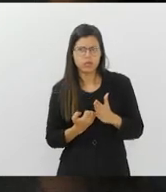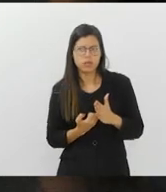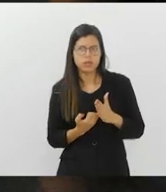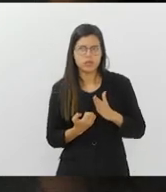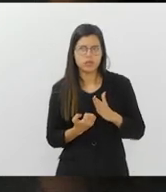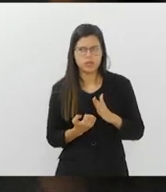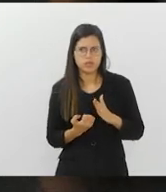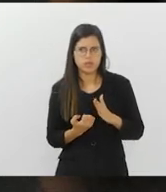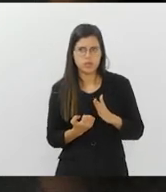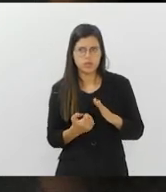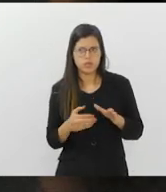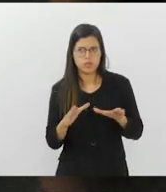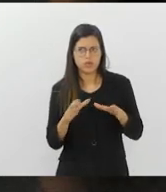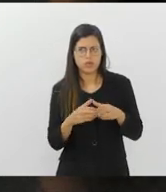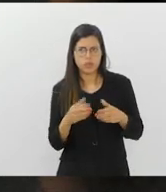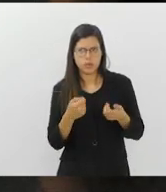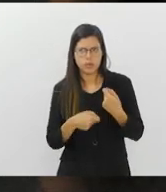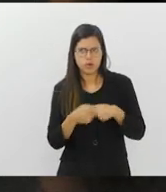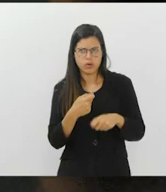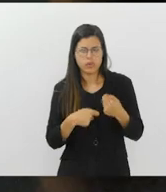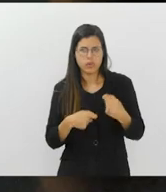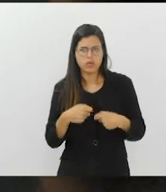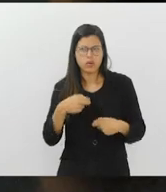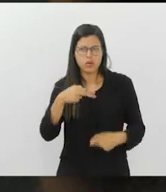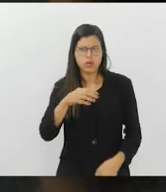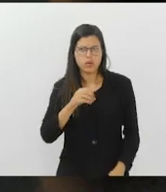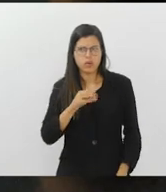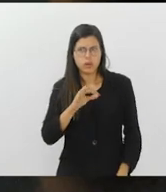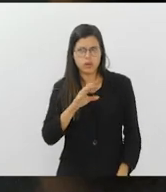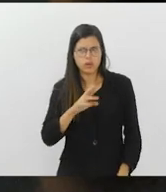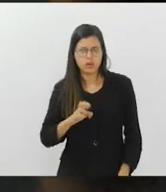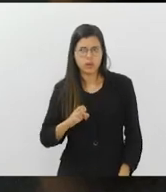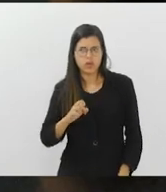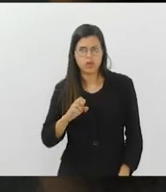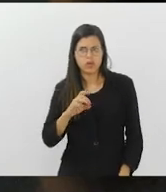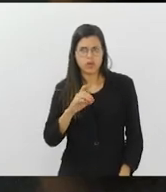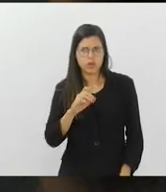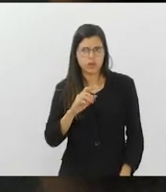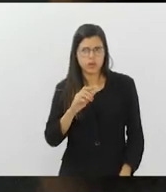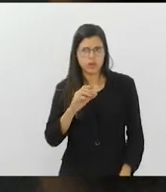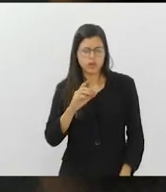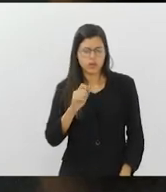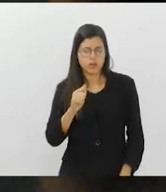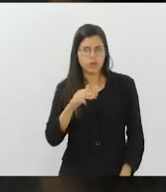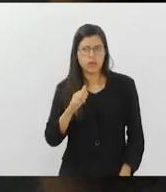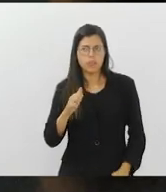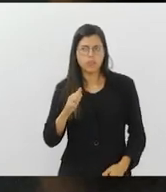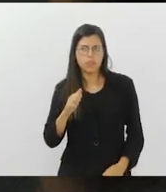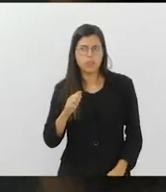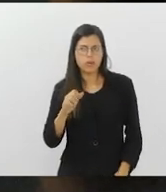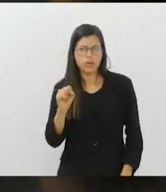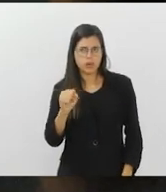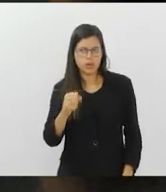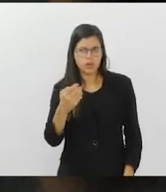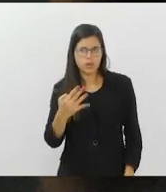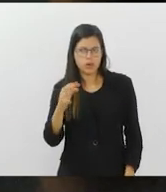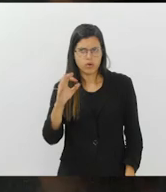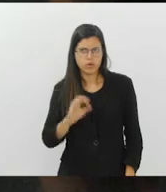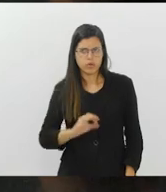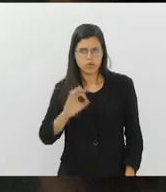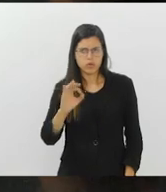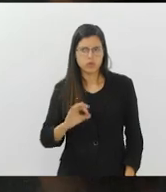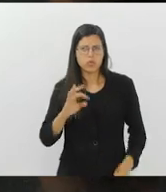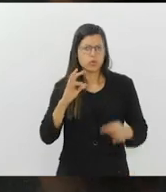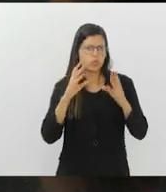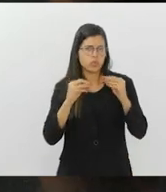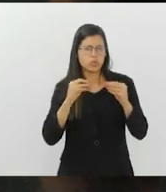olhando o grupo econômico, grupo Rap Vida, Notre Dame Intermédica, como grupo econômico são 4, que representam 84% de todos os beneficiários do estado.